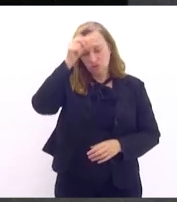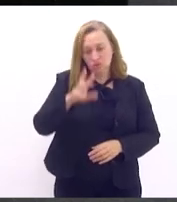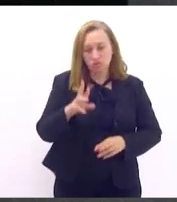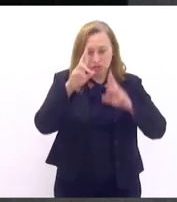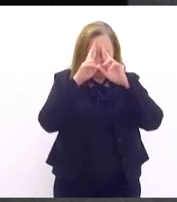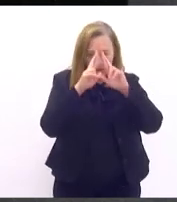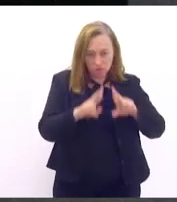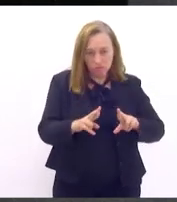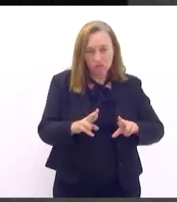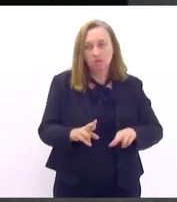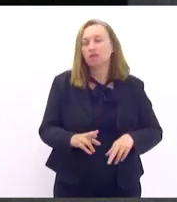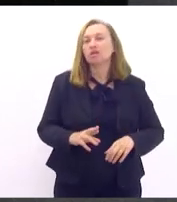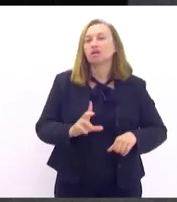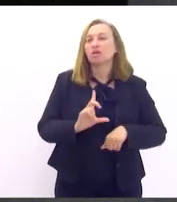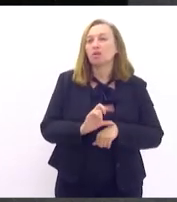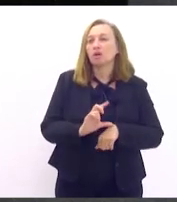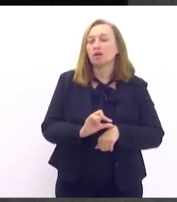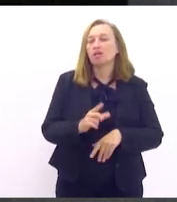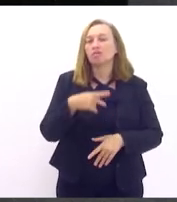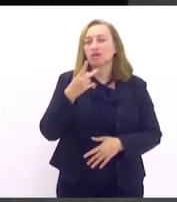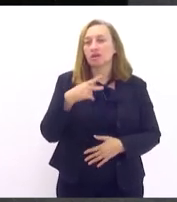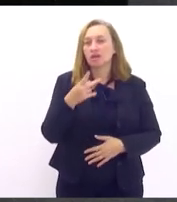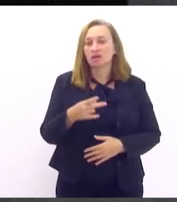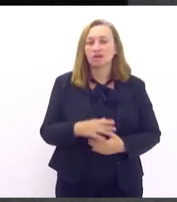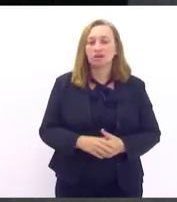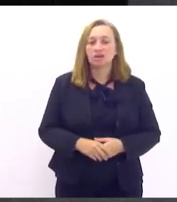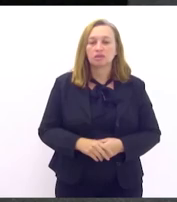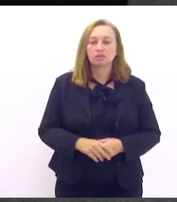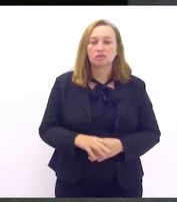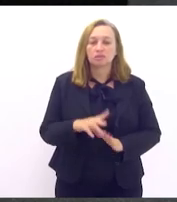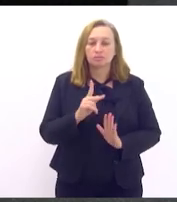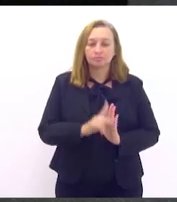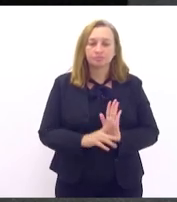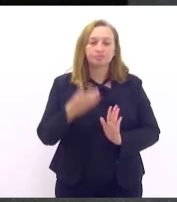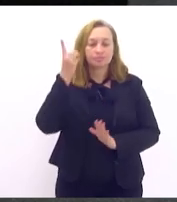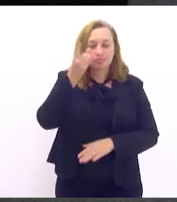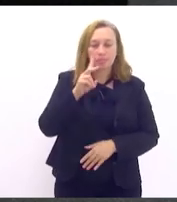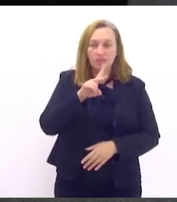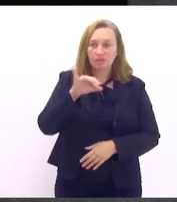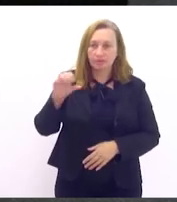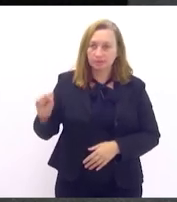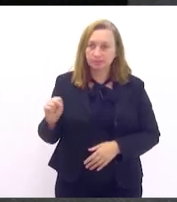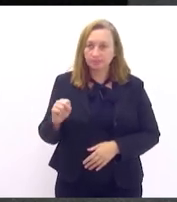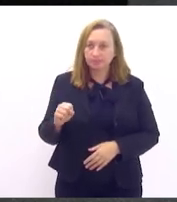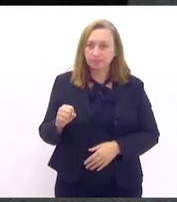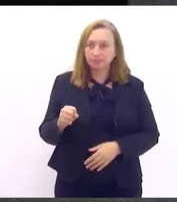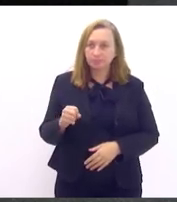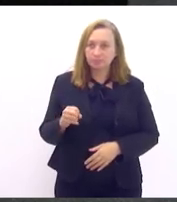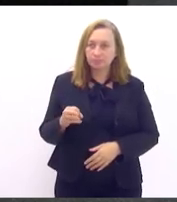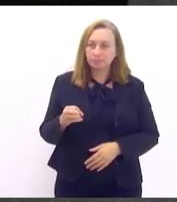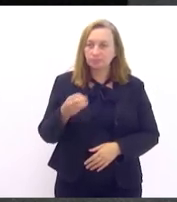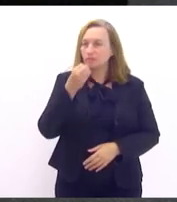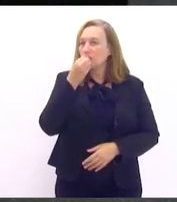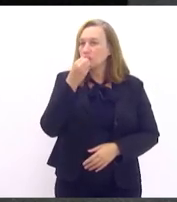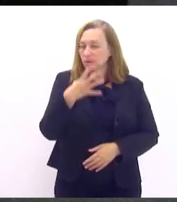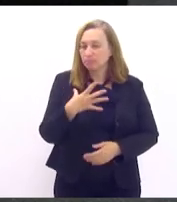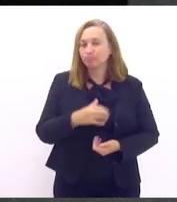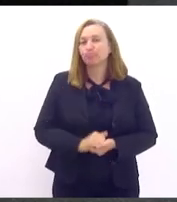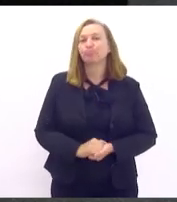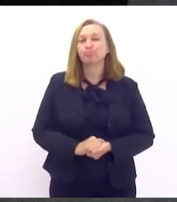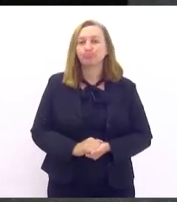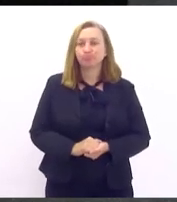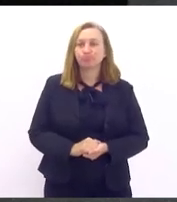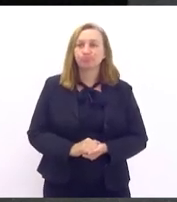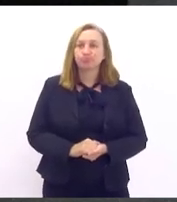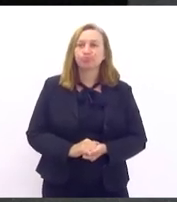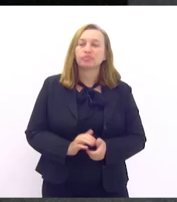aqui à nossa sessão, é dizer que o projeto do deputado Vinícius Cozolino é irretocável.